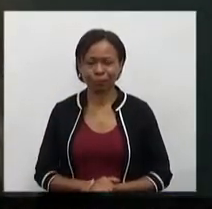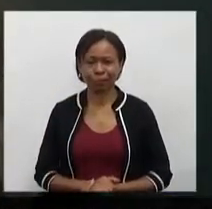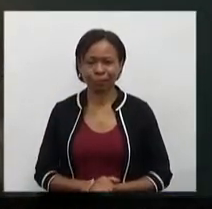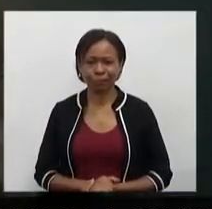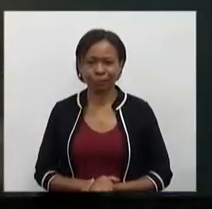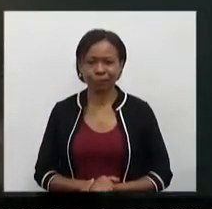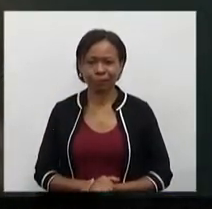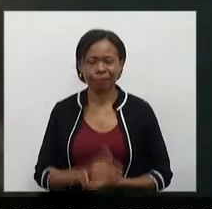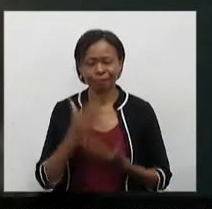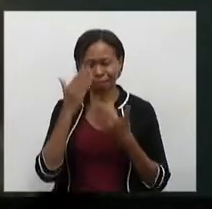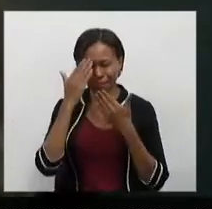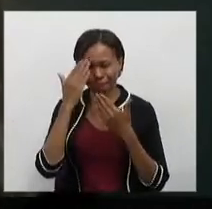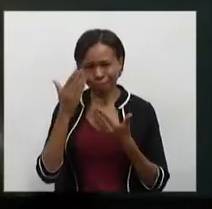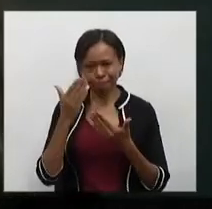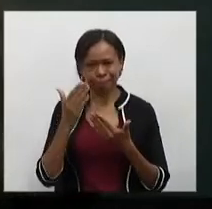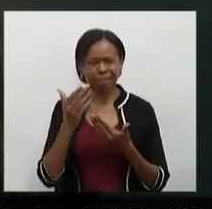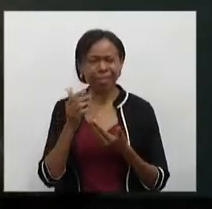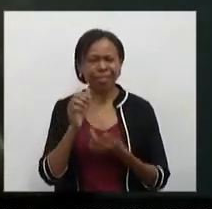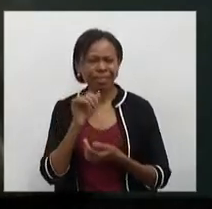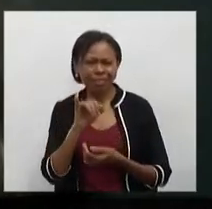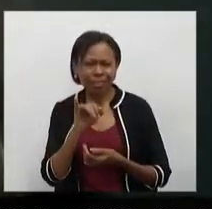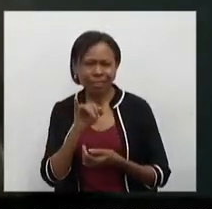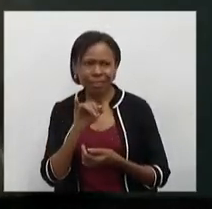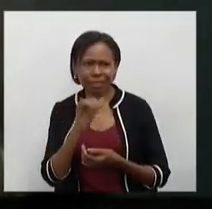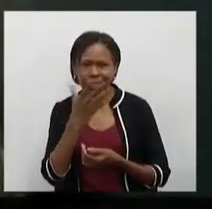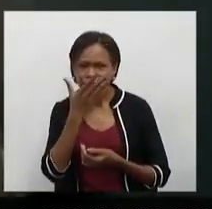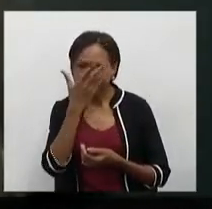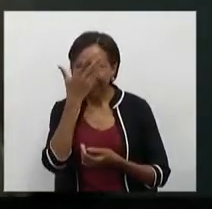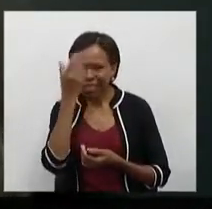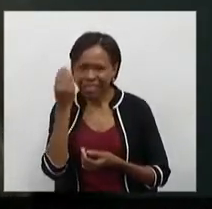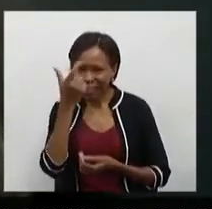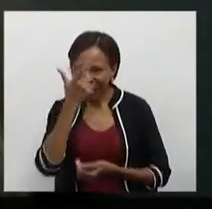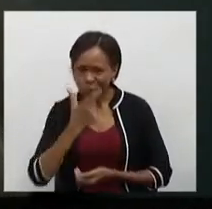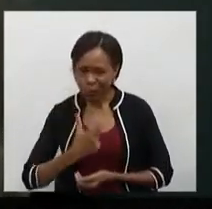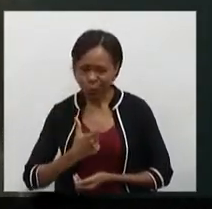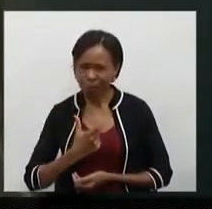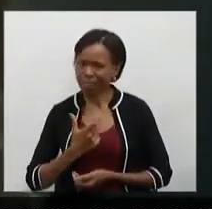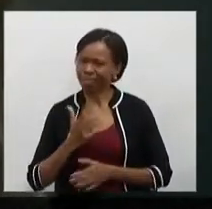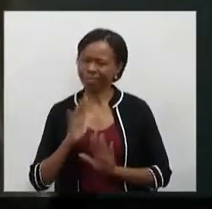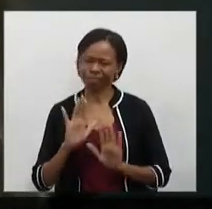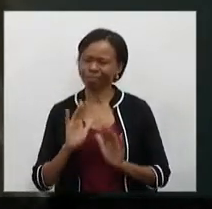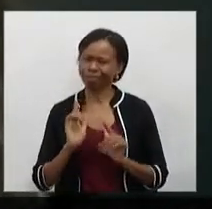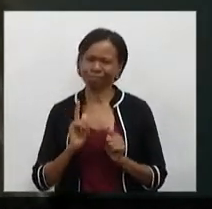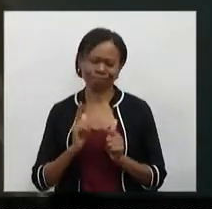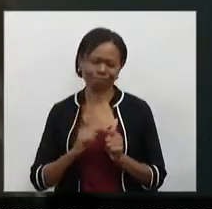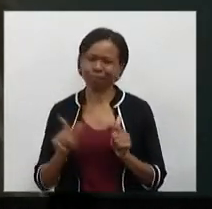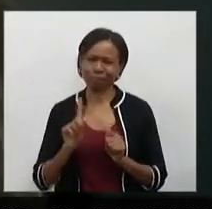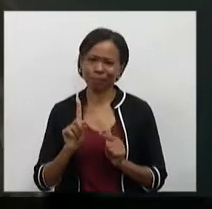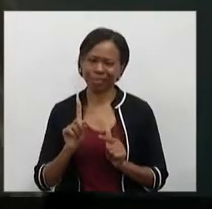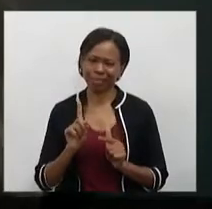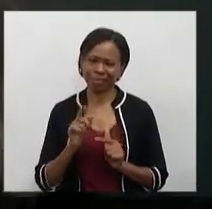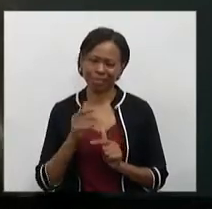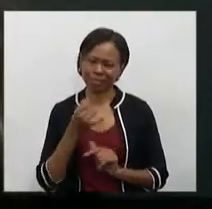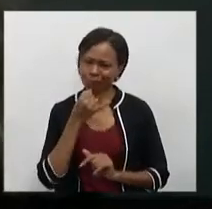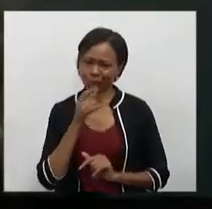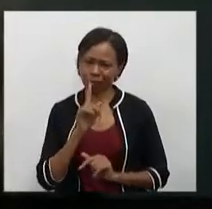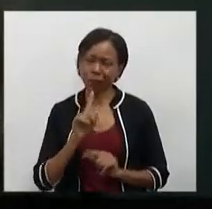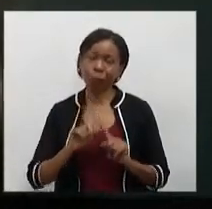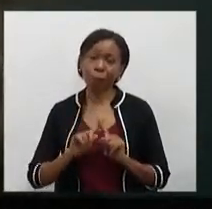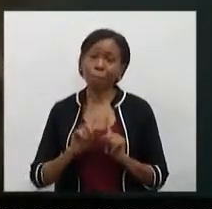Eu nem ficaria chateada se fosse por motivo de esquecimento, não. A questão é